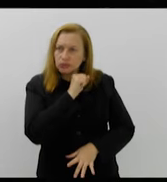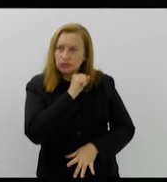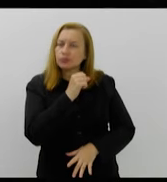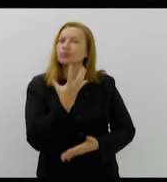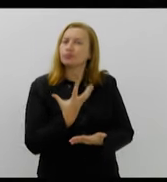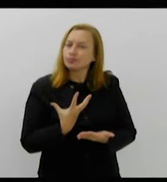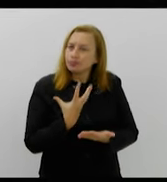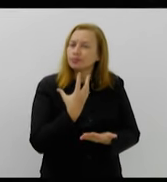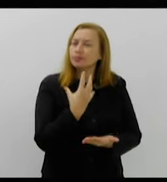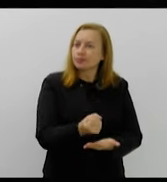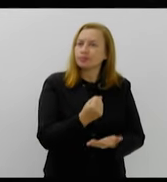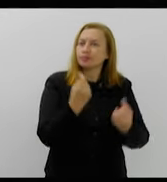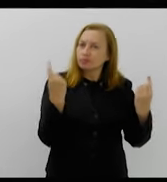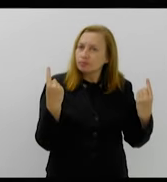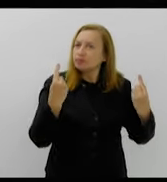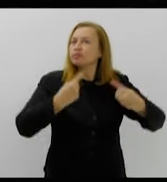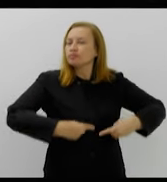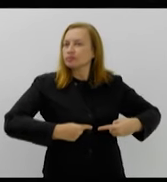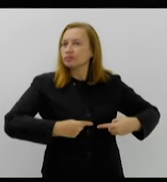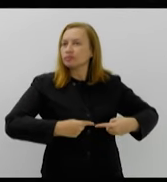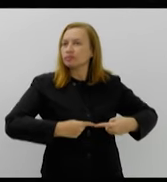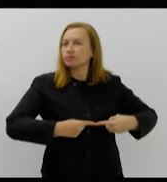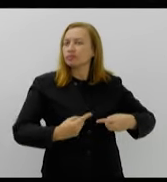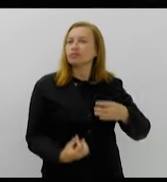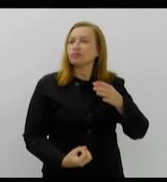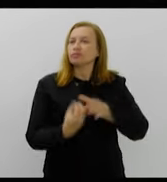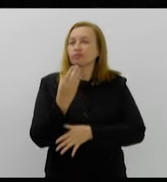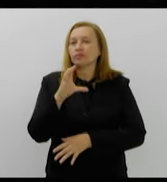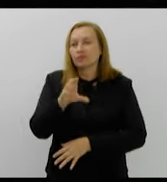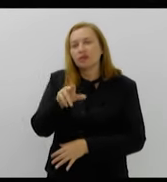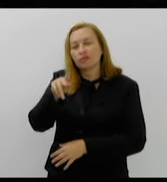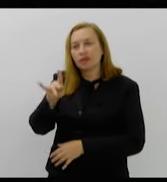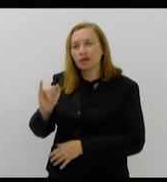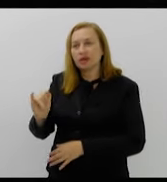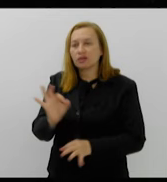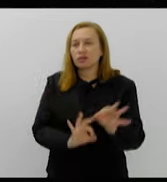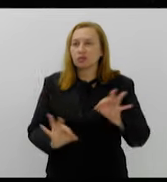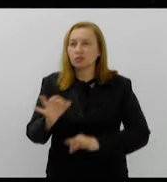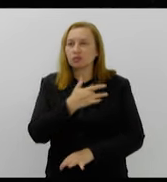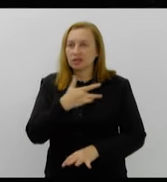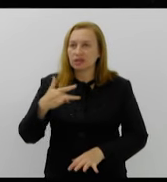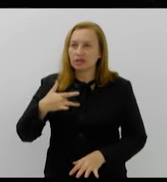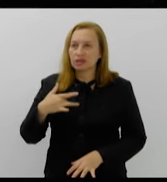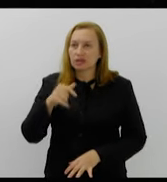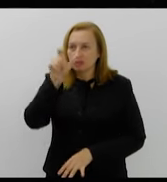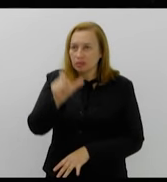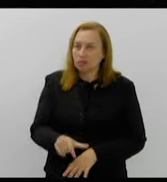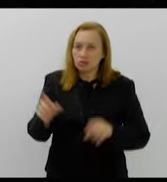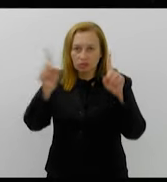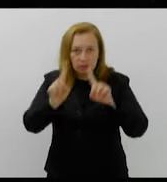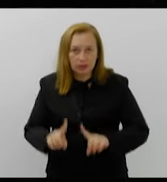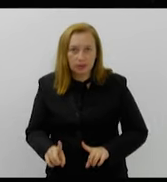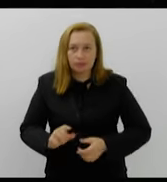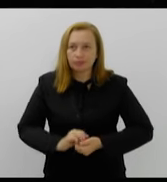aceitou o desafio de instaurar nesta casa a CPI dos planos de saúde para da pessoa com deficiência primeira